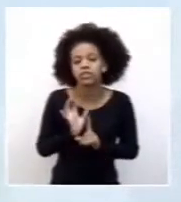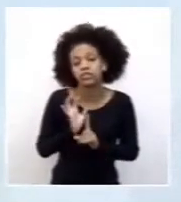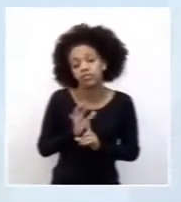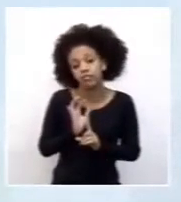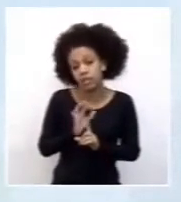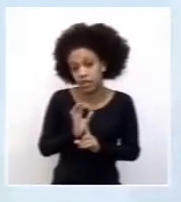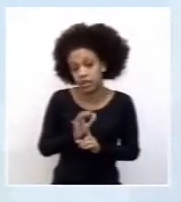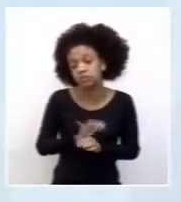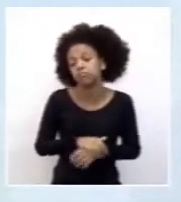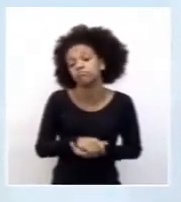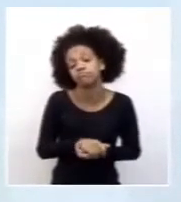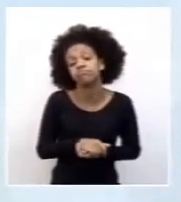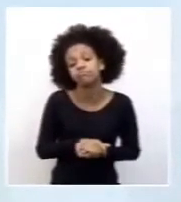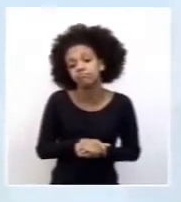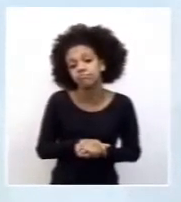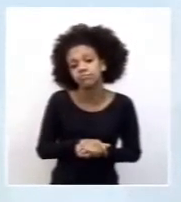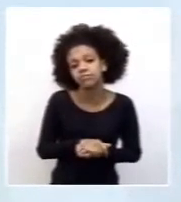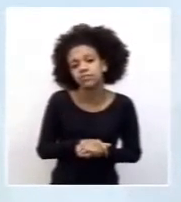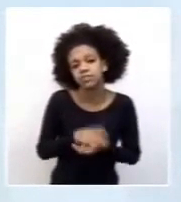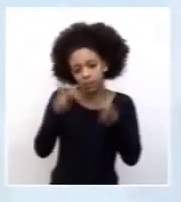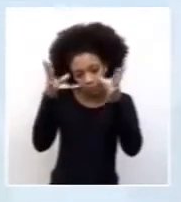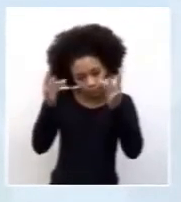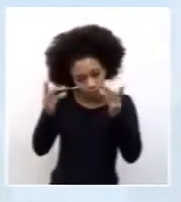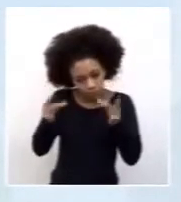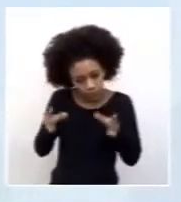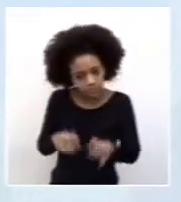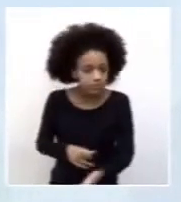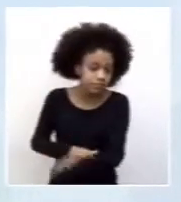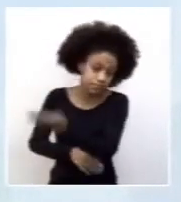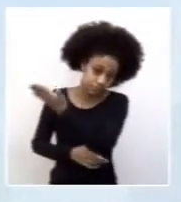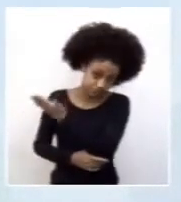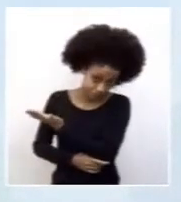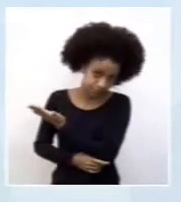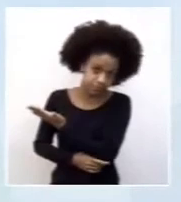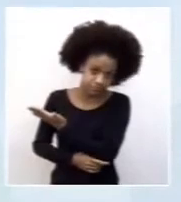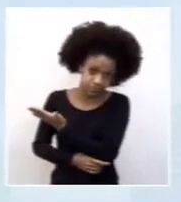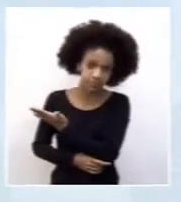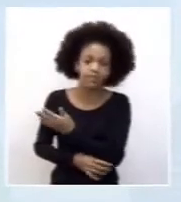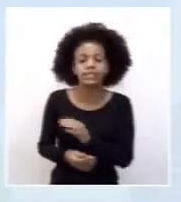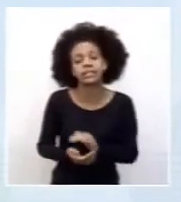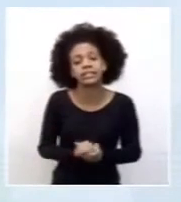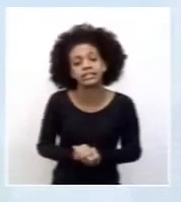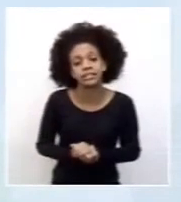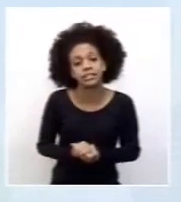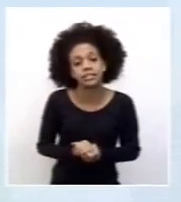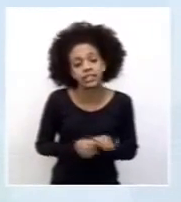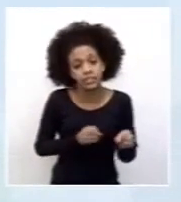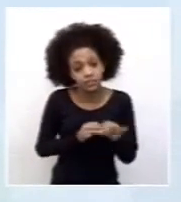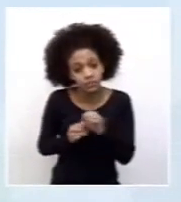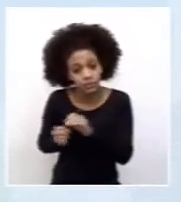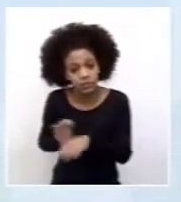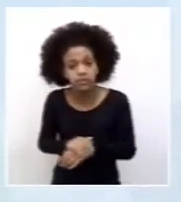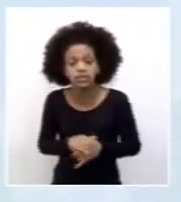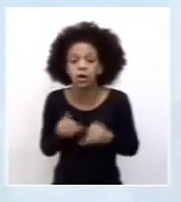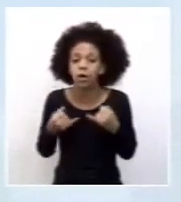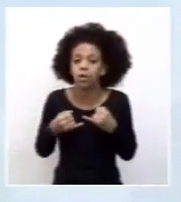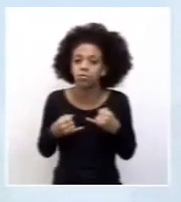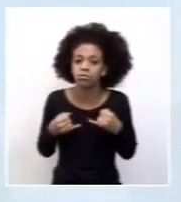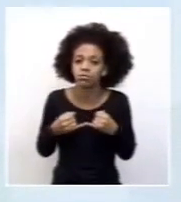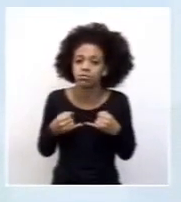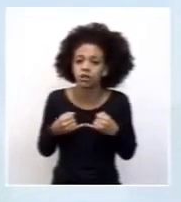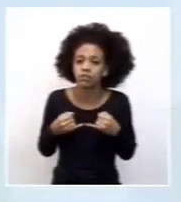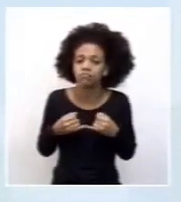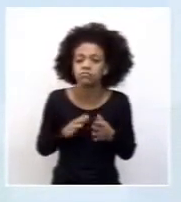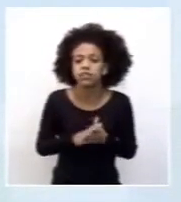destacamos aqui, né, da Margarete, da Lina, Cybercultura, Educação Online, né, e a